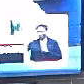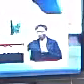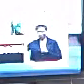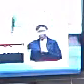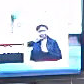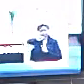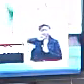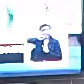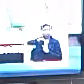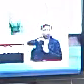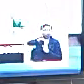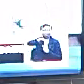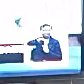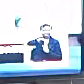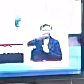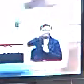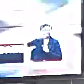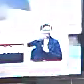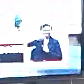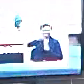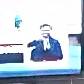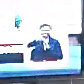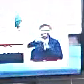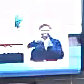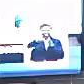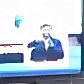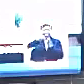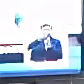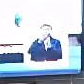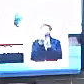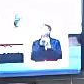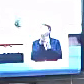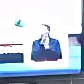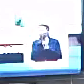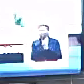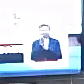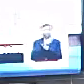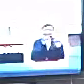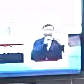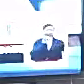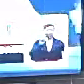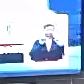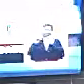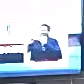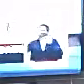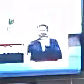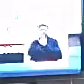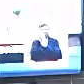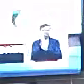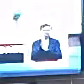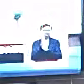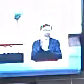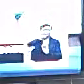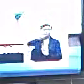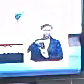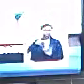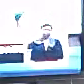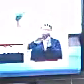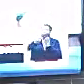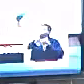é quase que duas orações numa oração e o a portaria